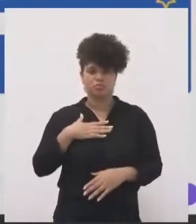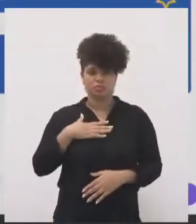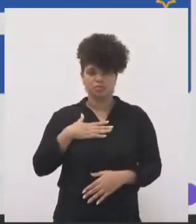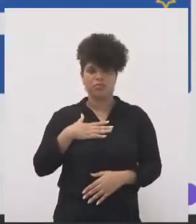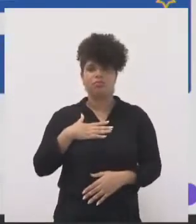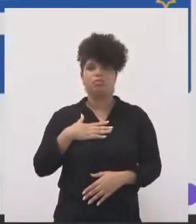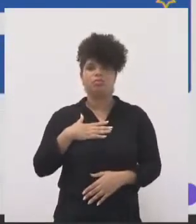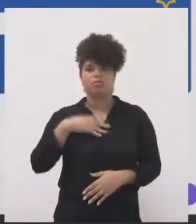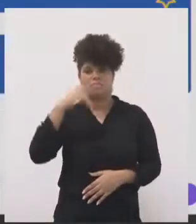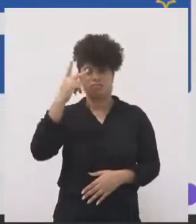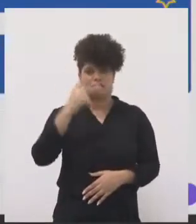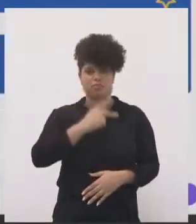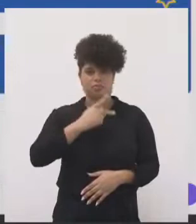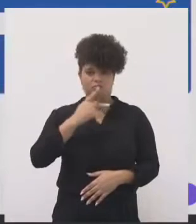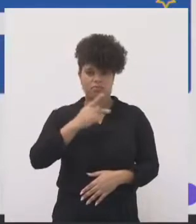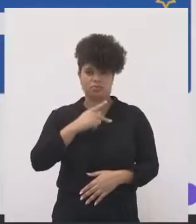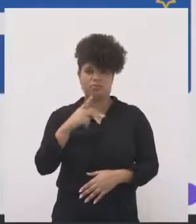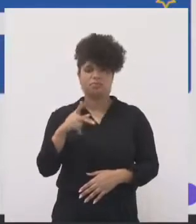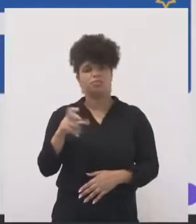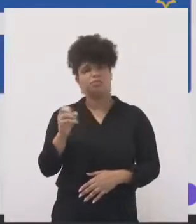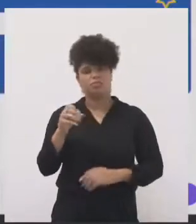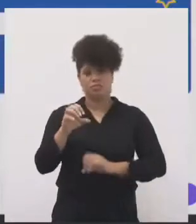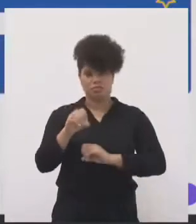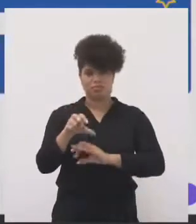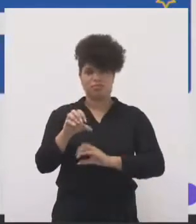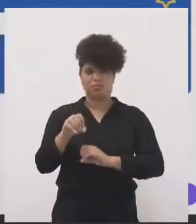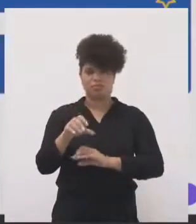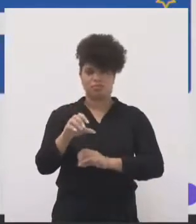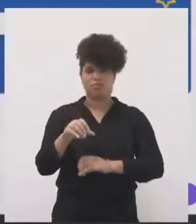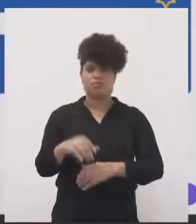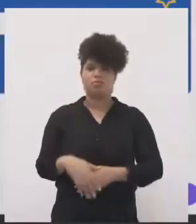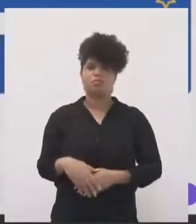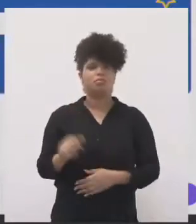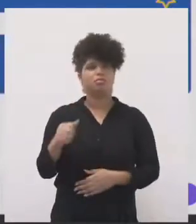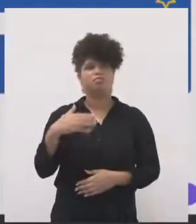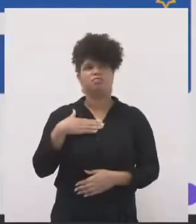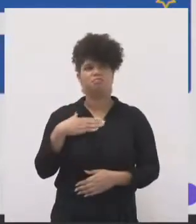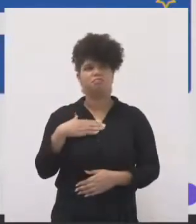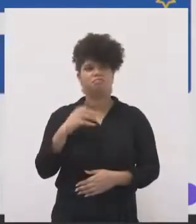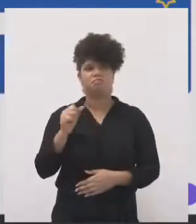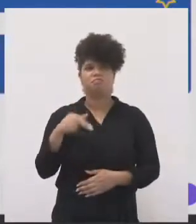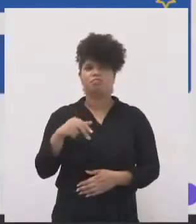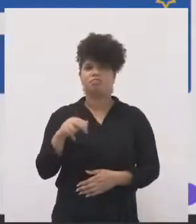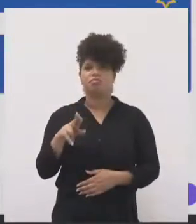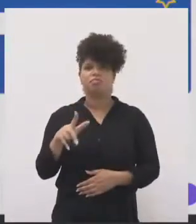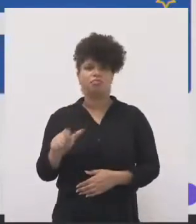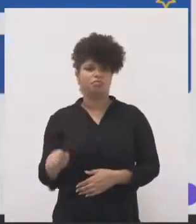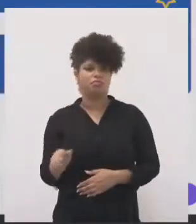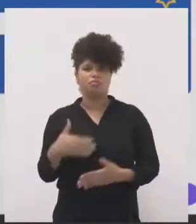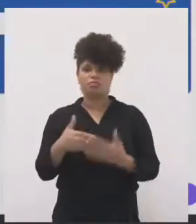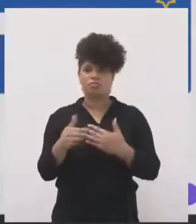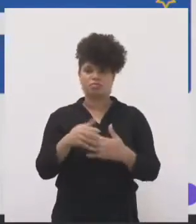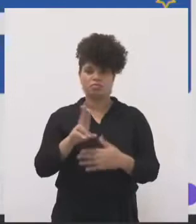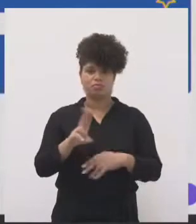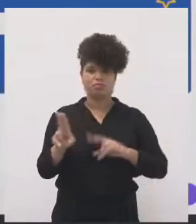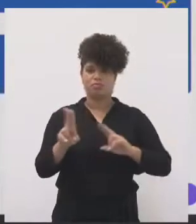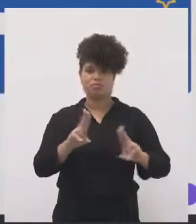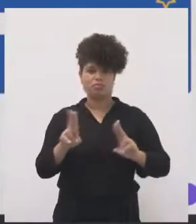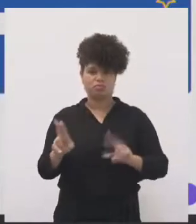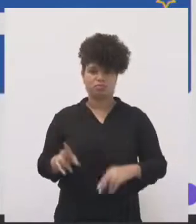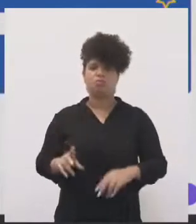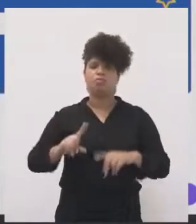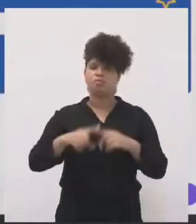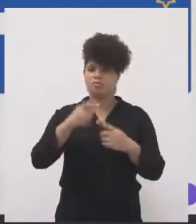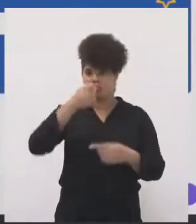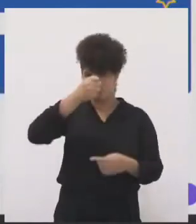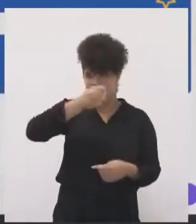Canva. Então, esse nome aqui poderia estar Carla Assis ou Ana Paula, dependendo de como você fez o